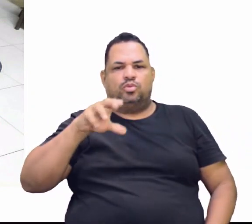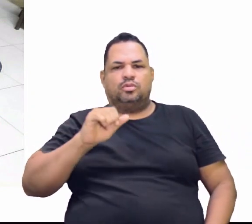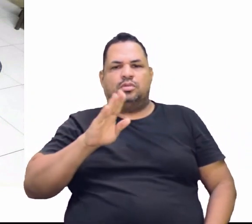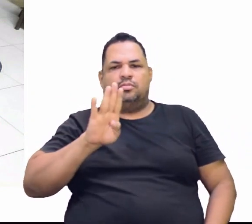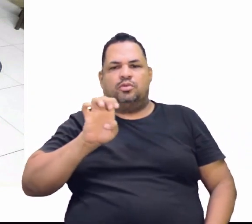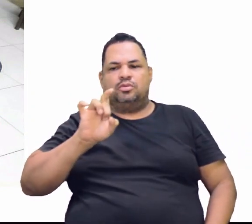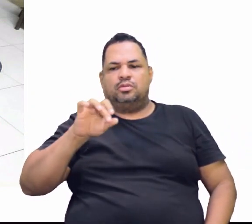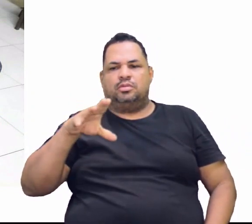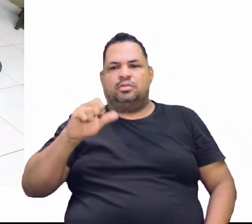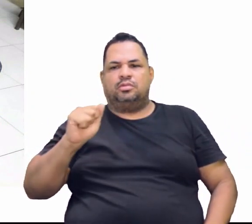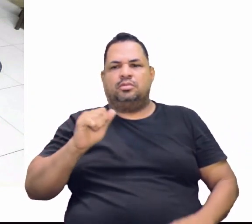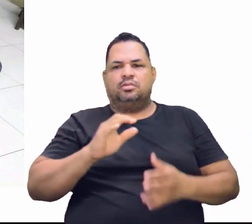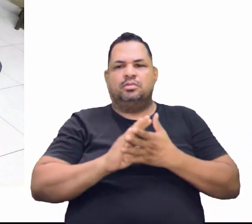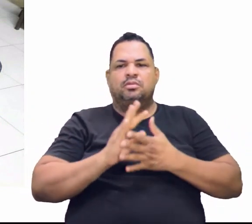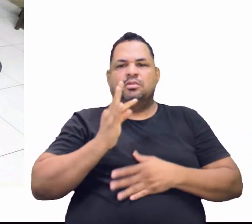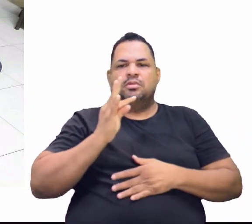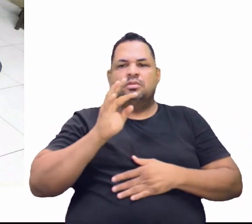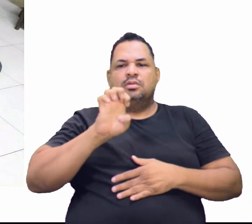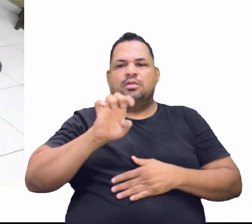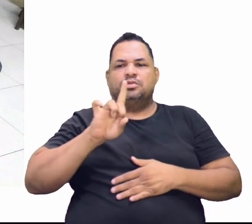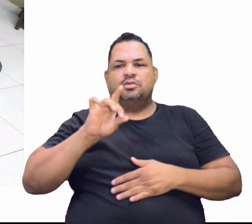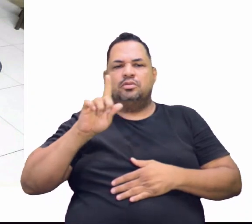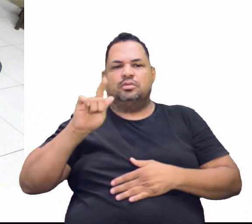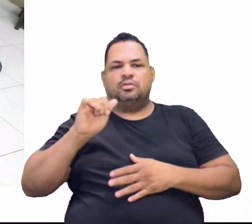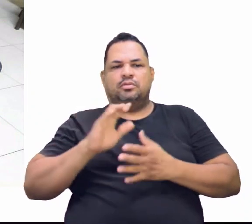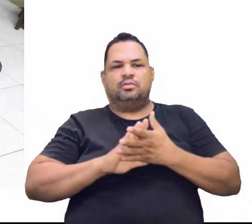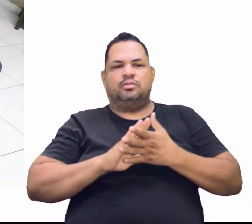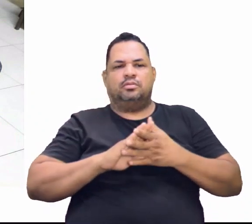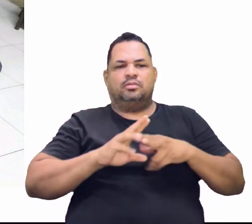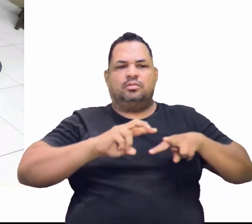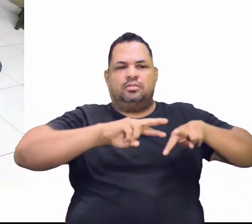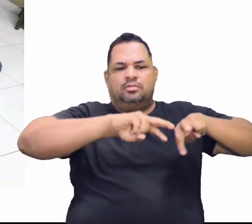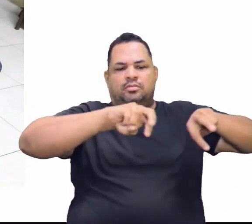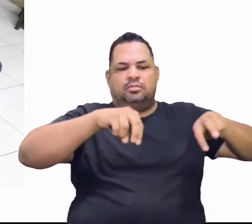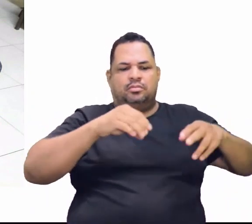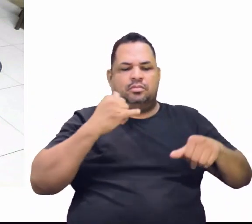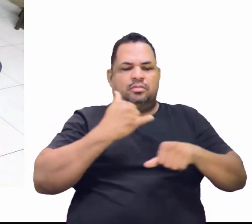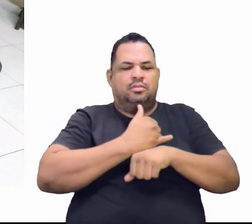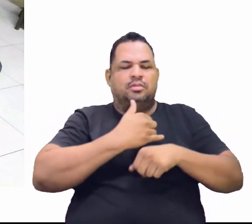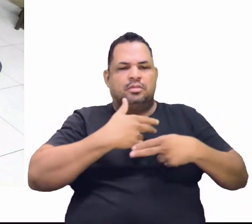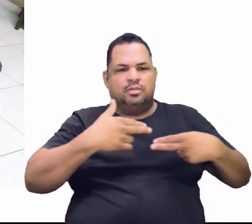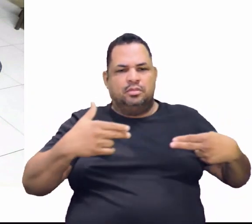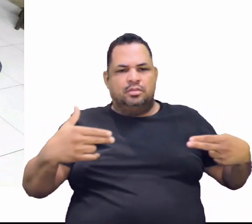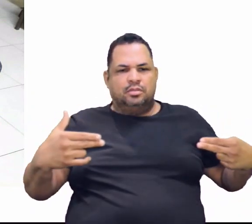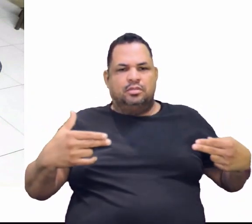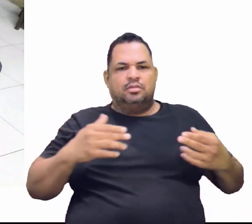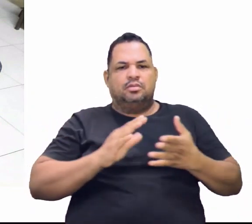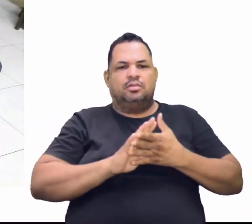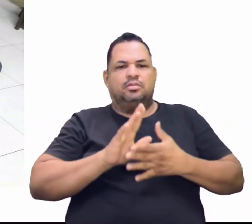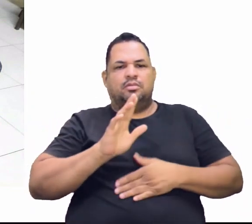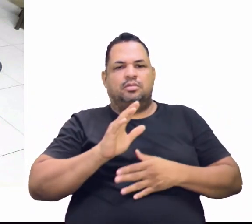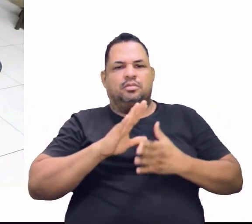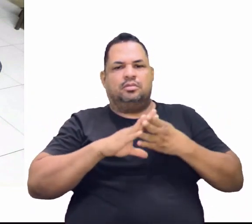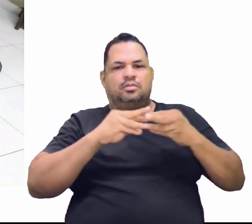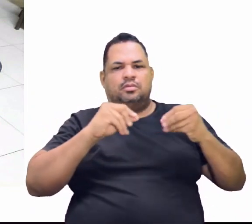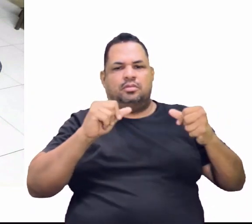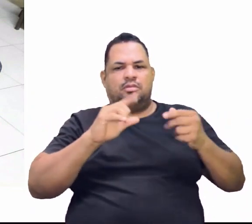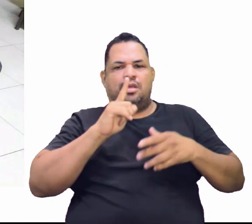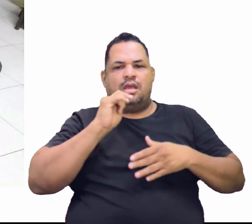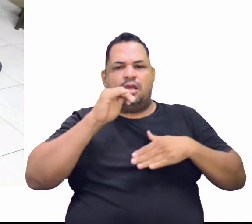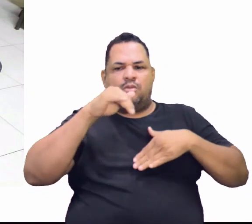a botânica, a etnografia, mineralogia, geologia, águas